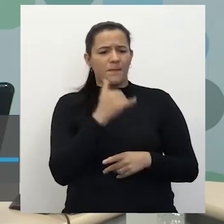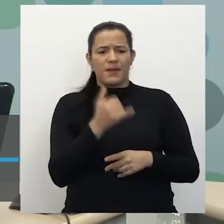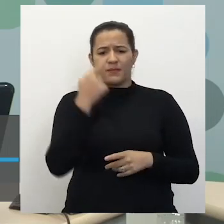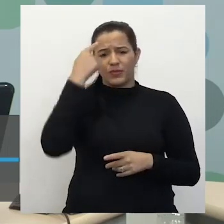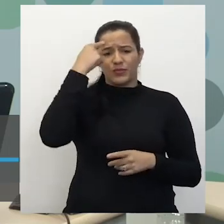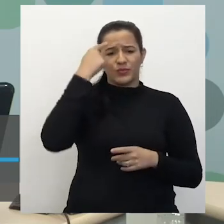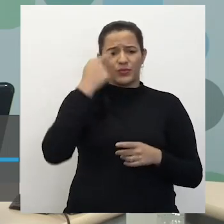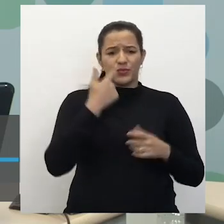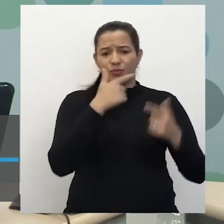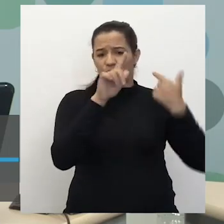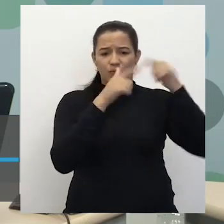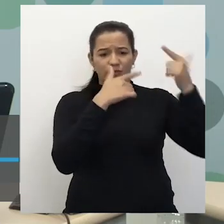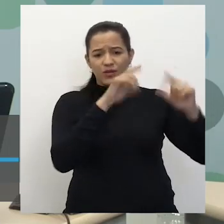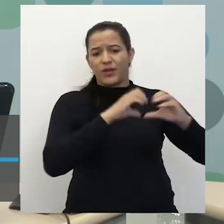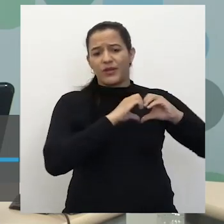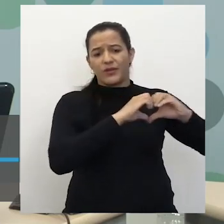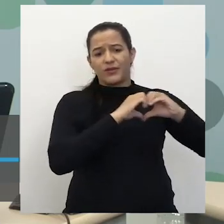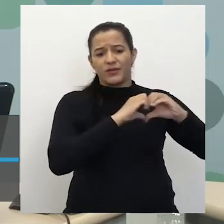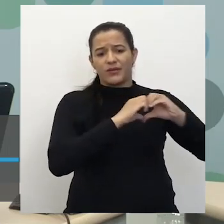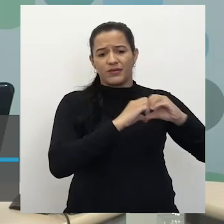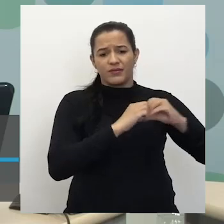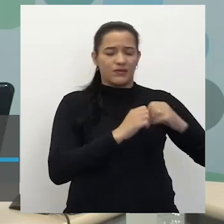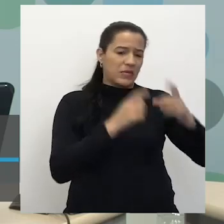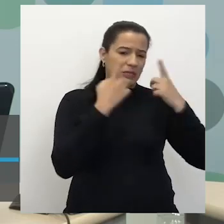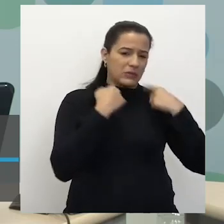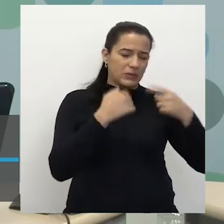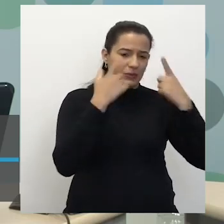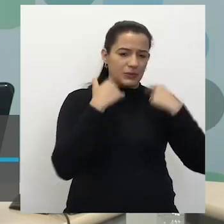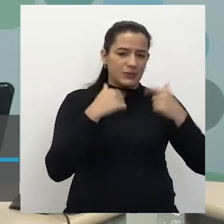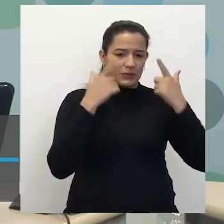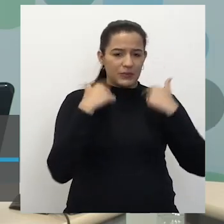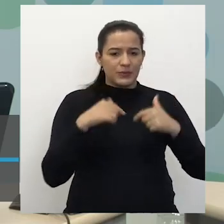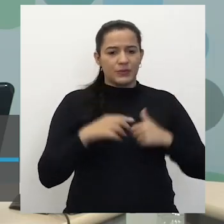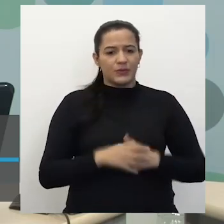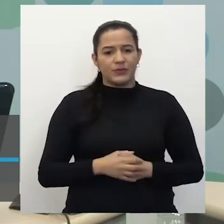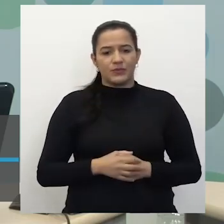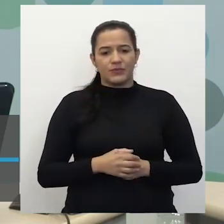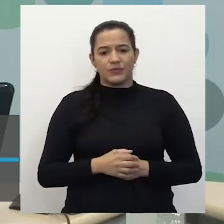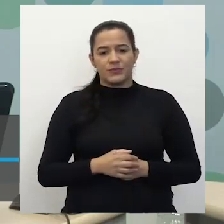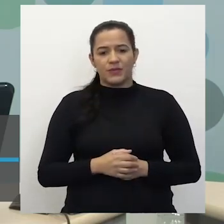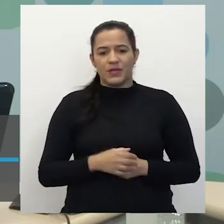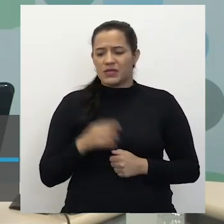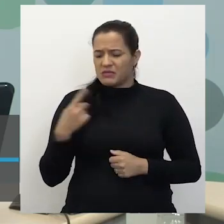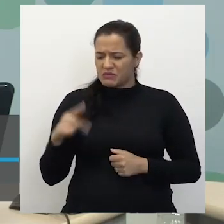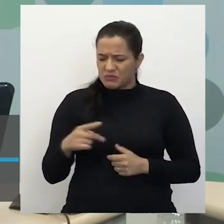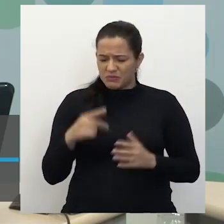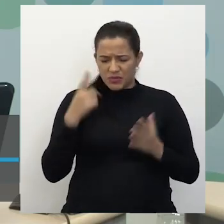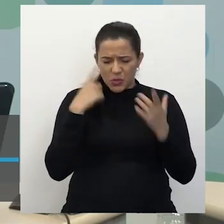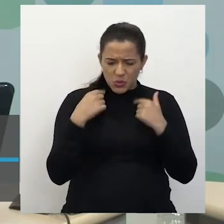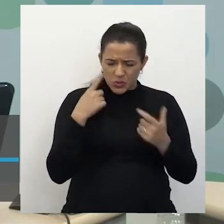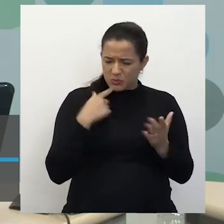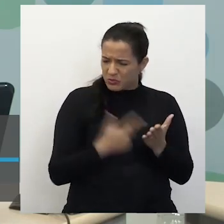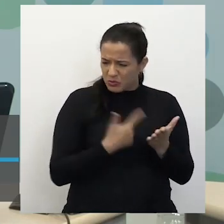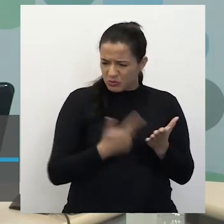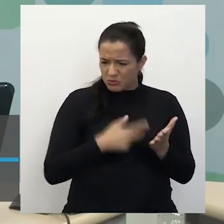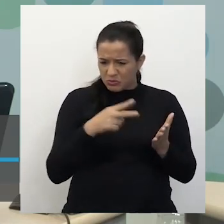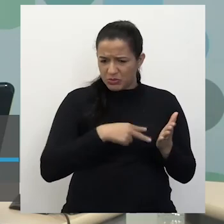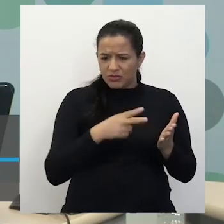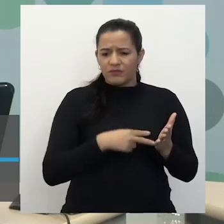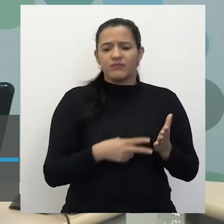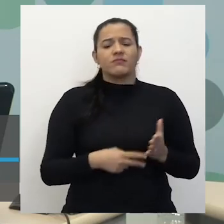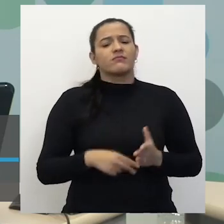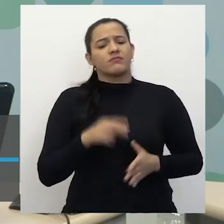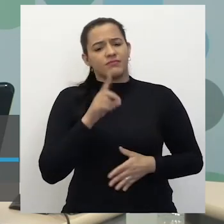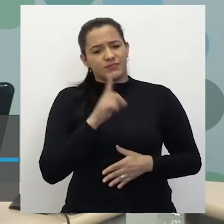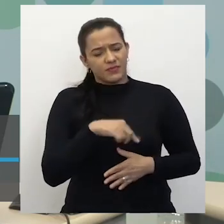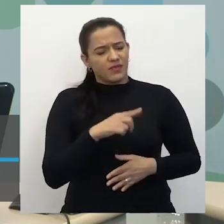chorando por causa de um amor lá, eu era adolescente e chorava. Menina, você está chorando por causa de um livro? Ele não acreditava. Eu falando, eu não